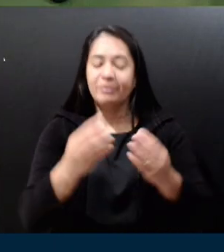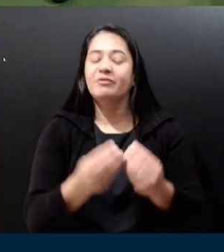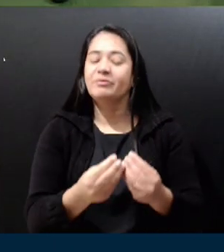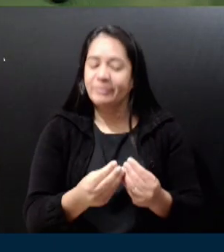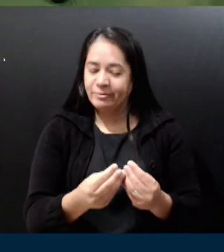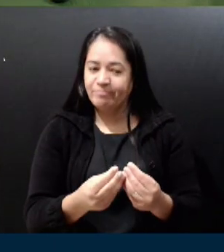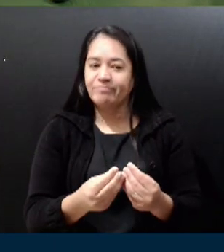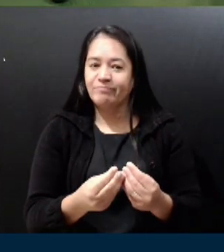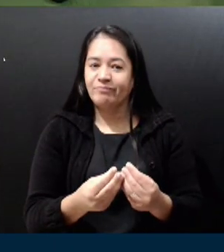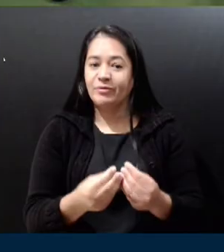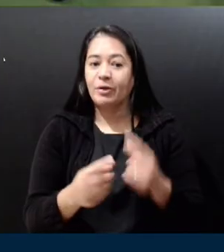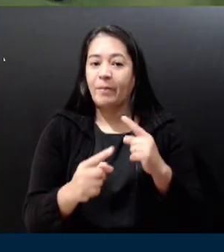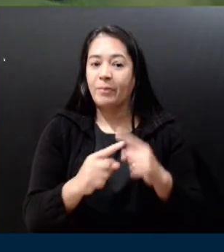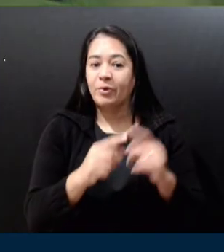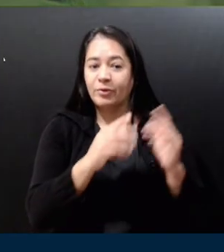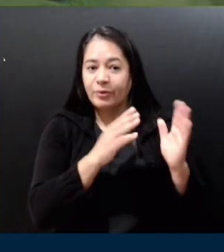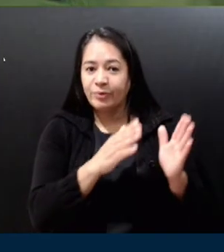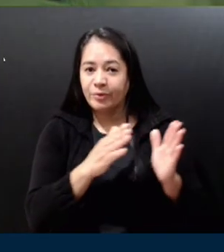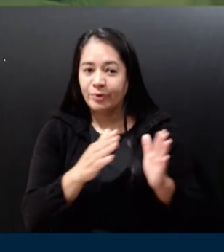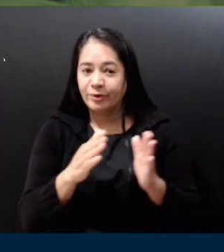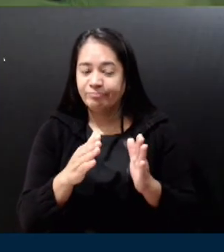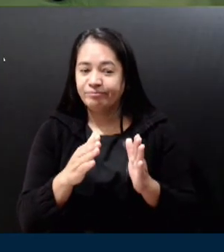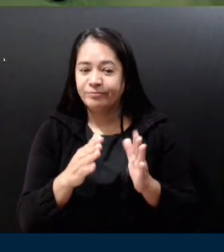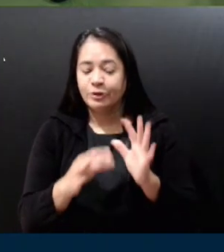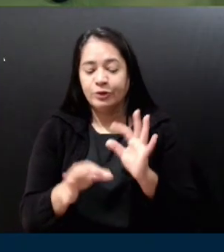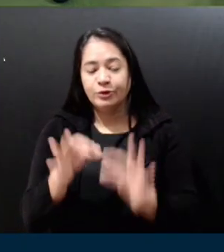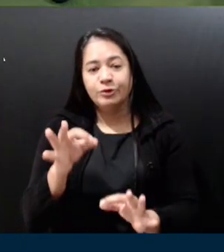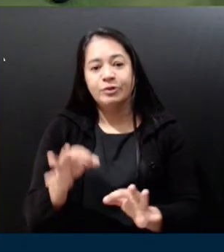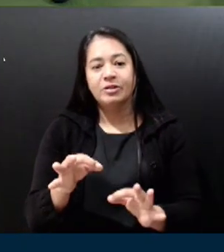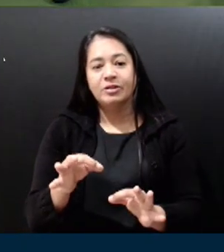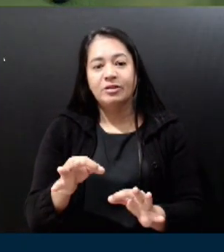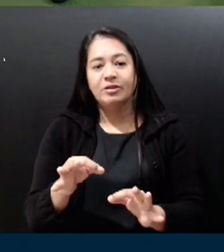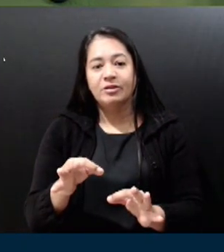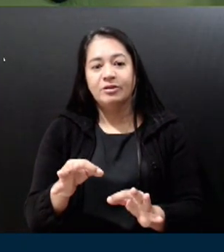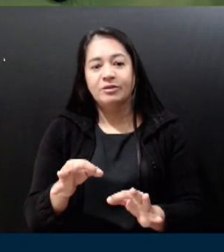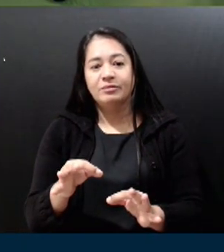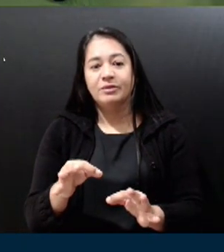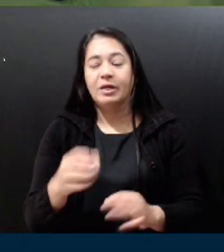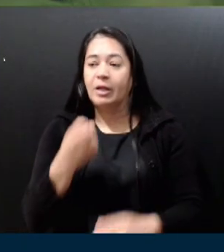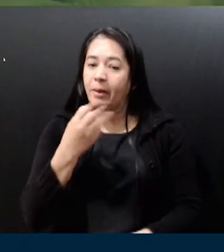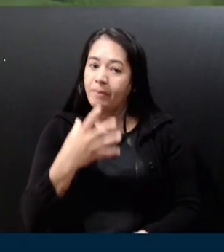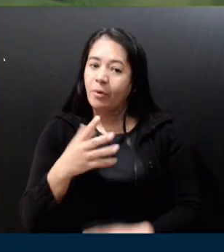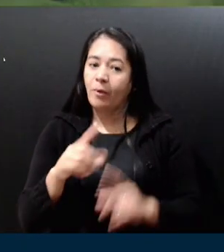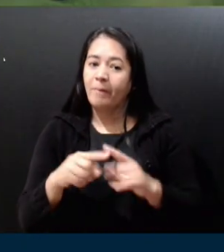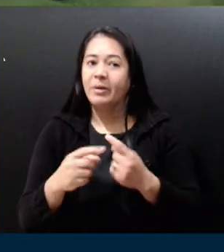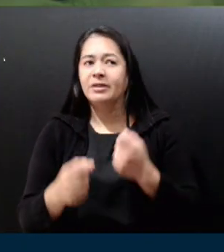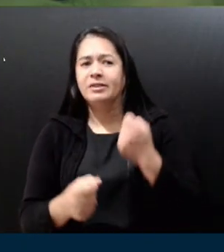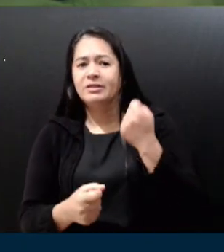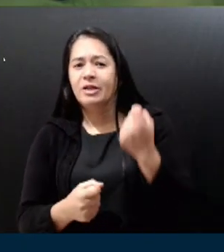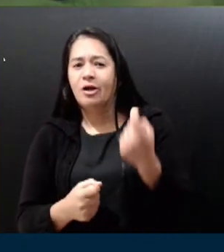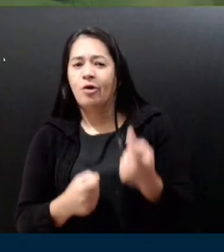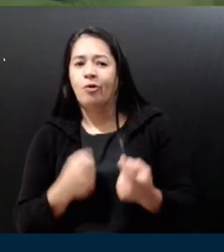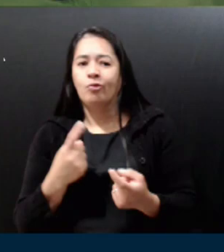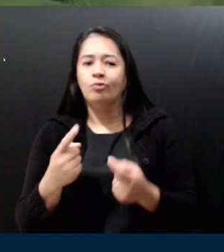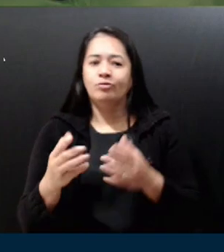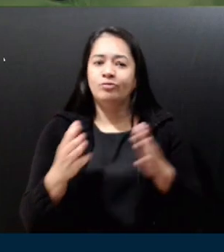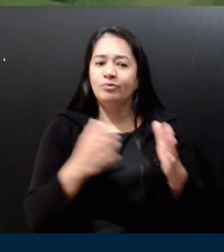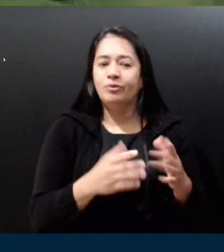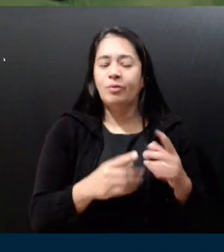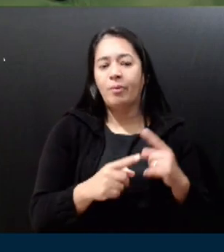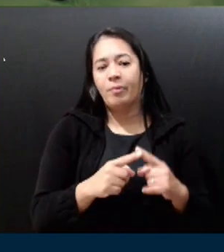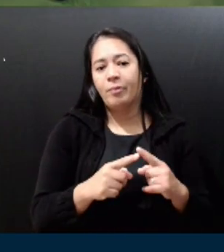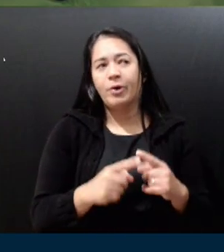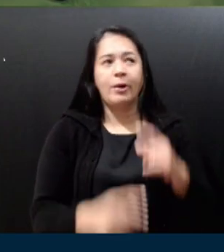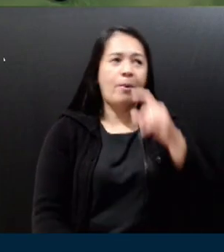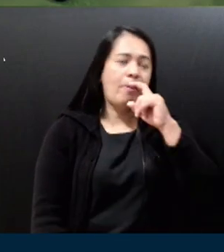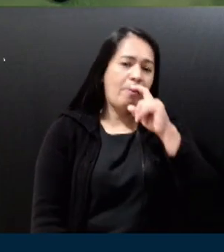de judicialização, ele é bom em partes, mas tem casos hoje em dia porque o pai